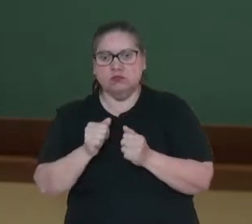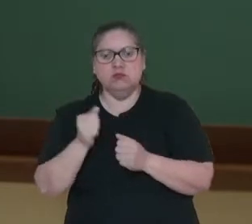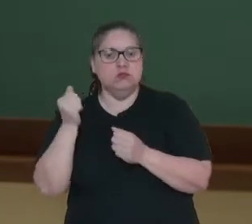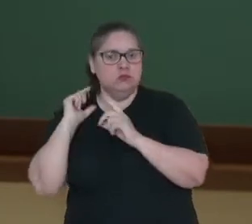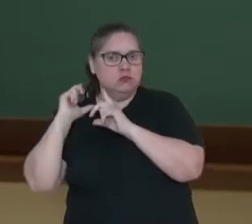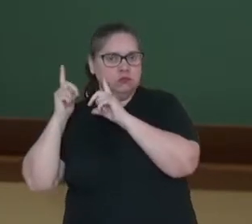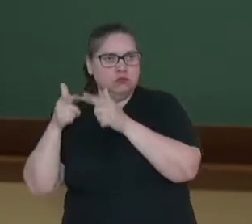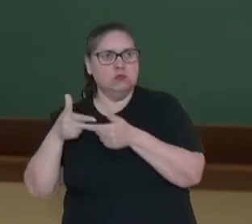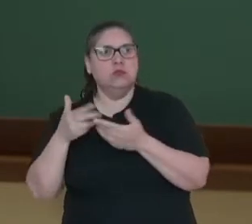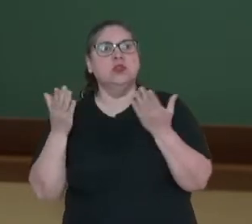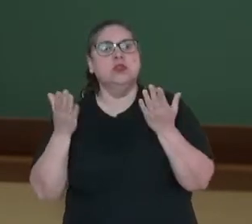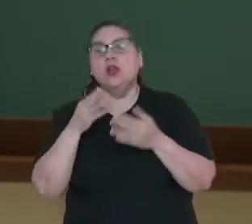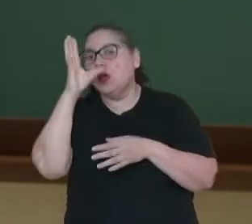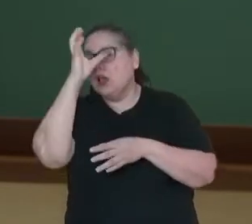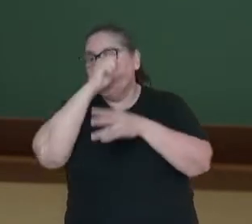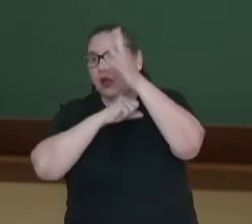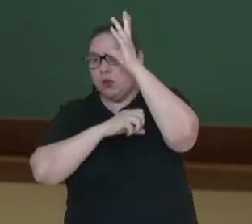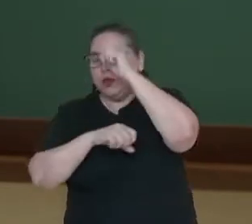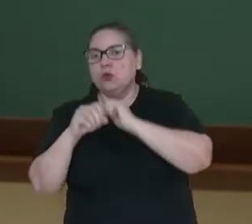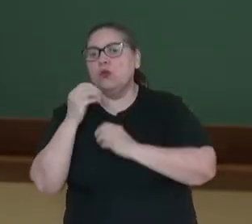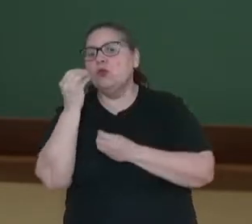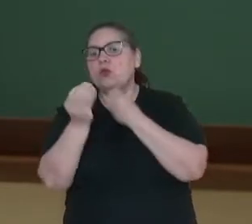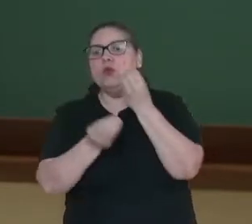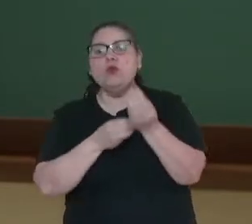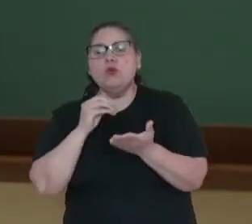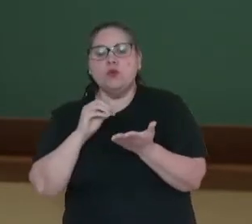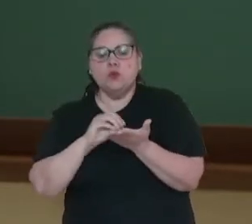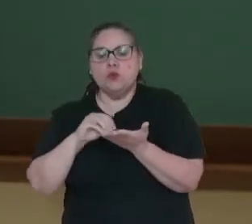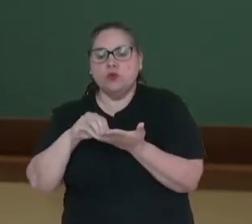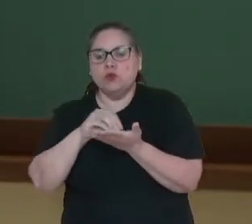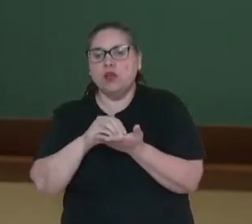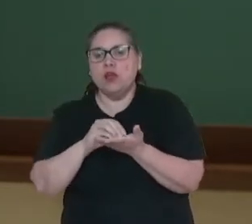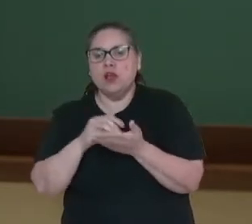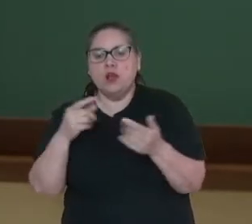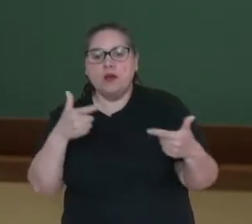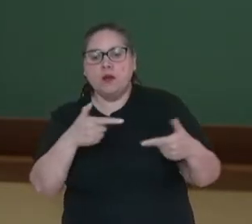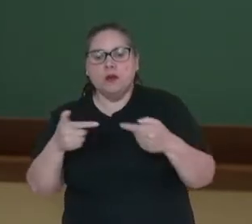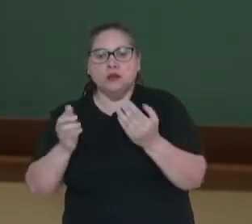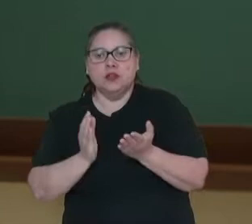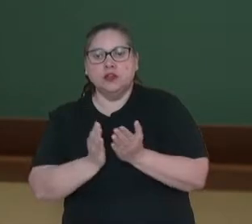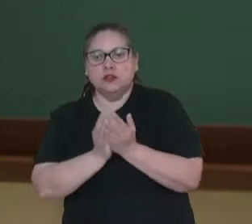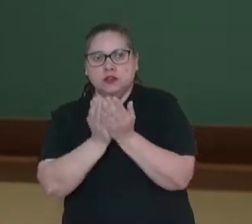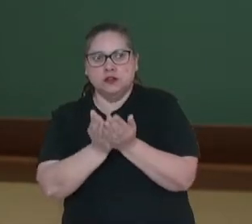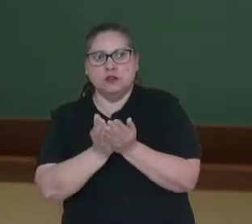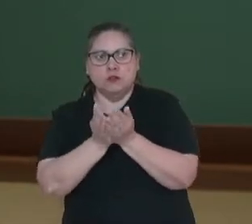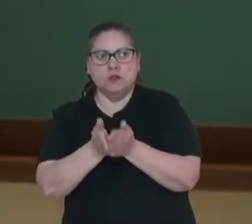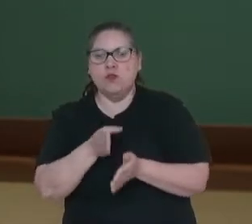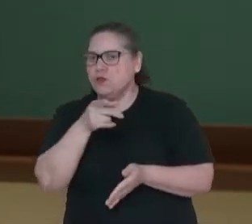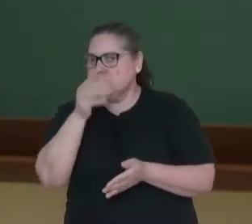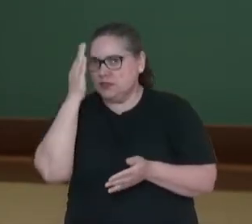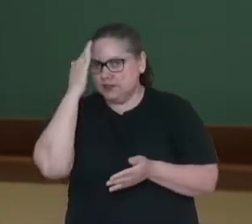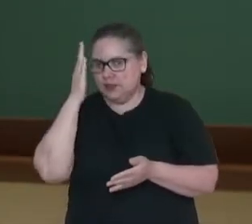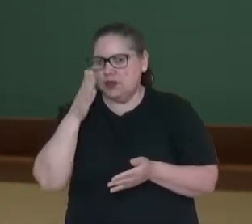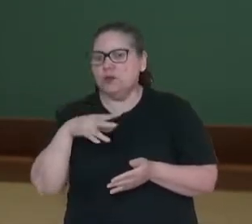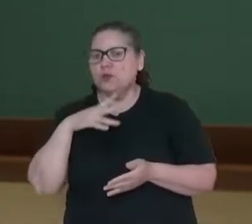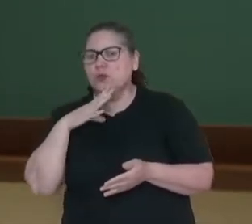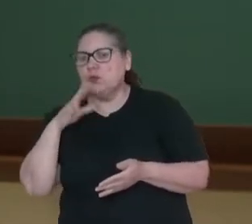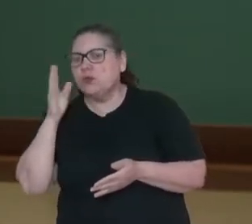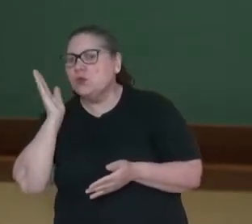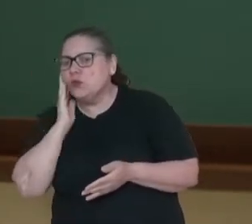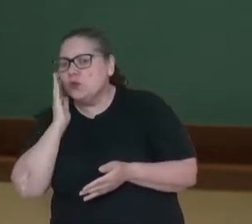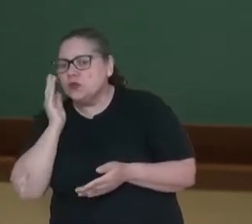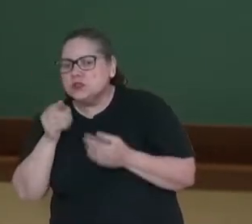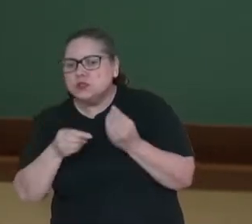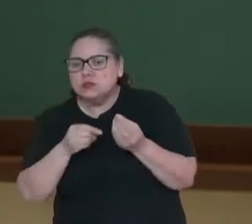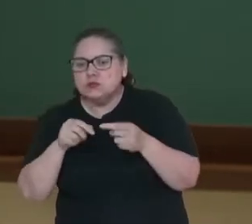clássicos e aprender como que se joga Batalha Naval. Você sabe reconhecer alguns